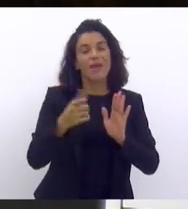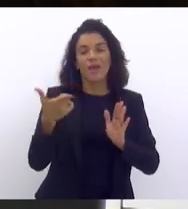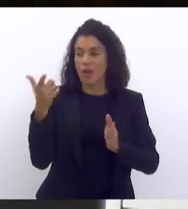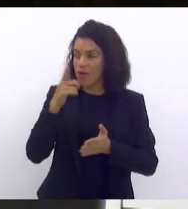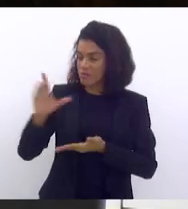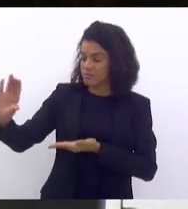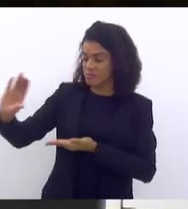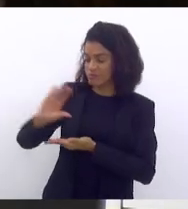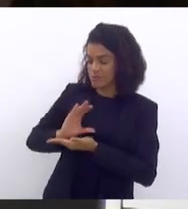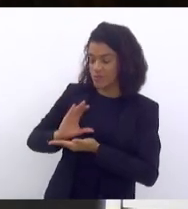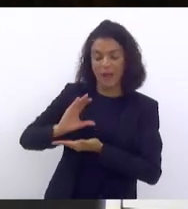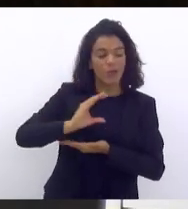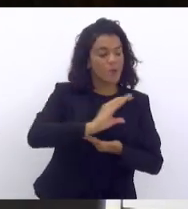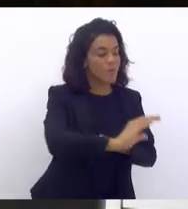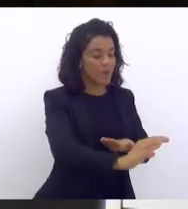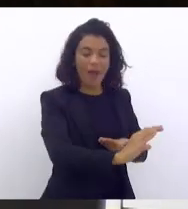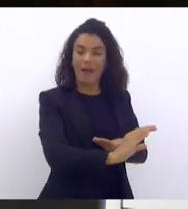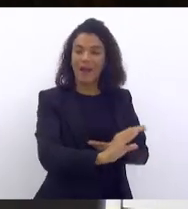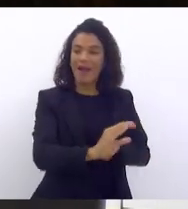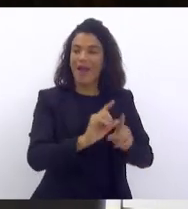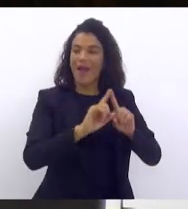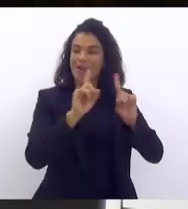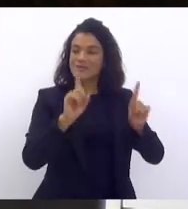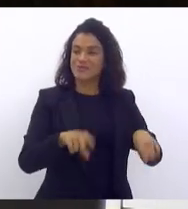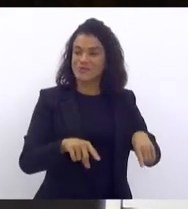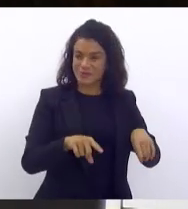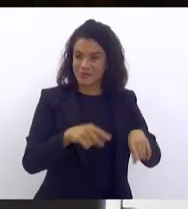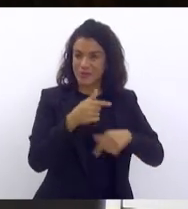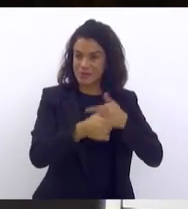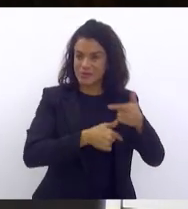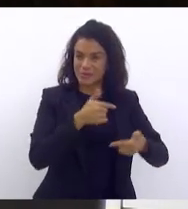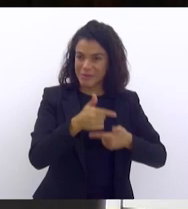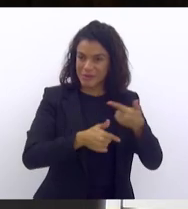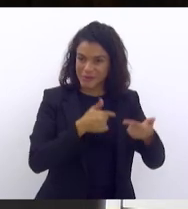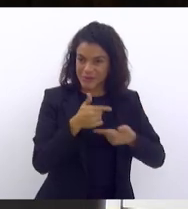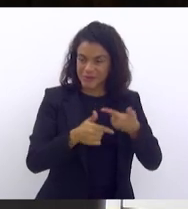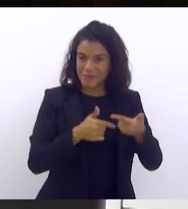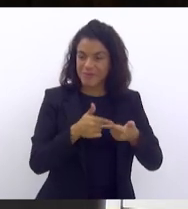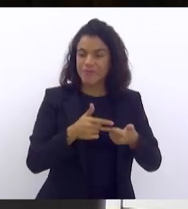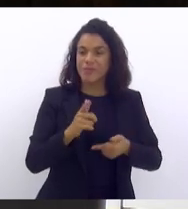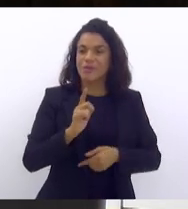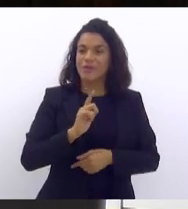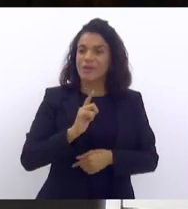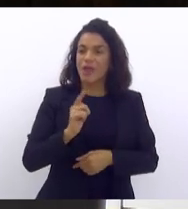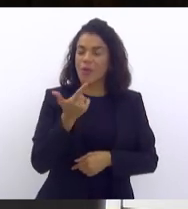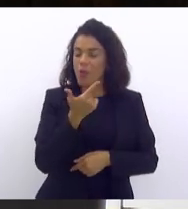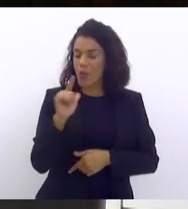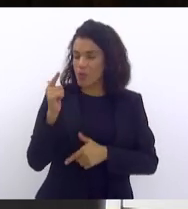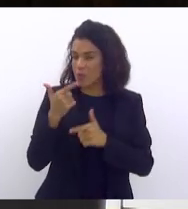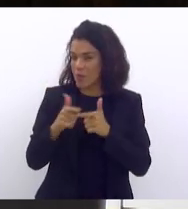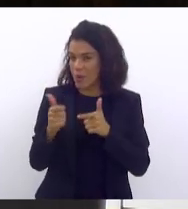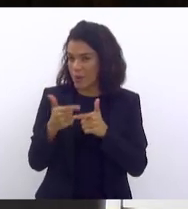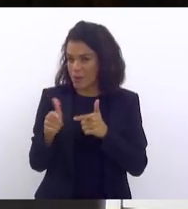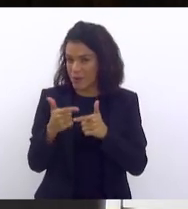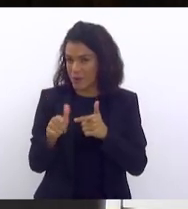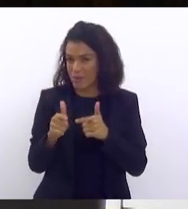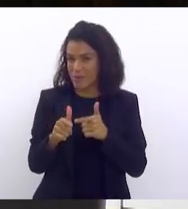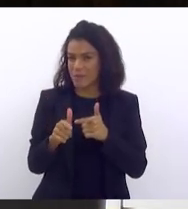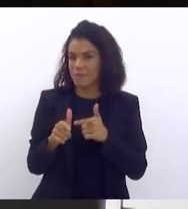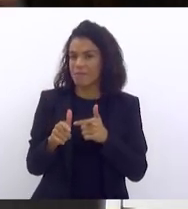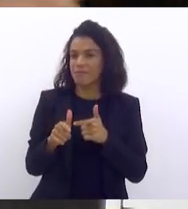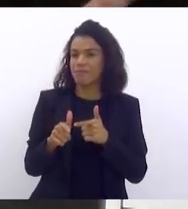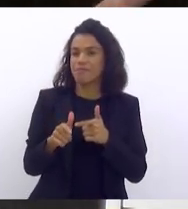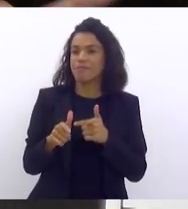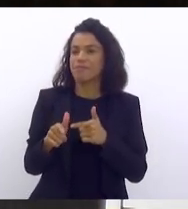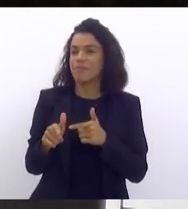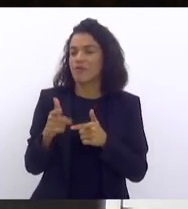não faz o devido pagamento aos trabalhadores. Nós temos um outro nó, que tem ocorrido em algumas cidades, eu vou dar exemplo